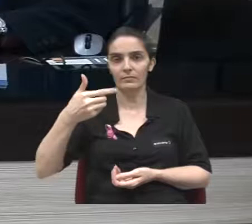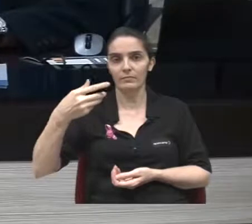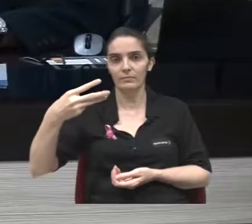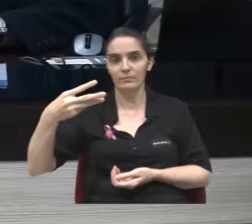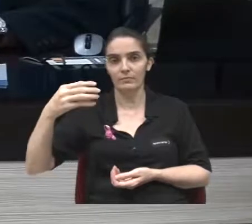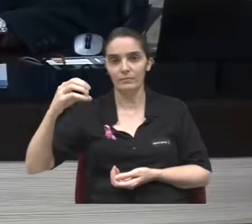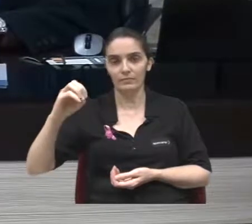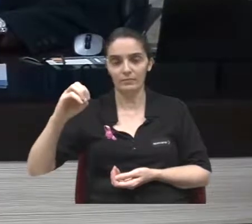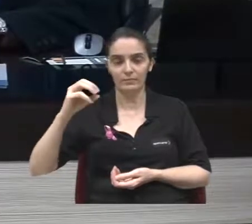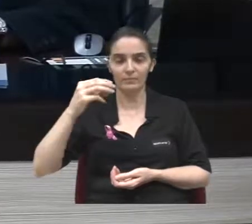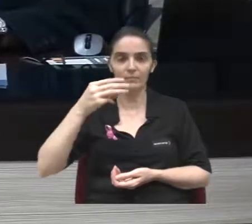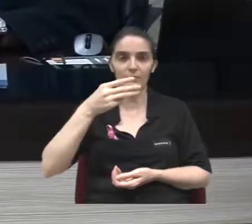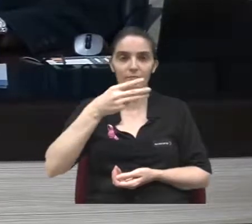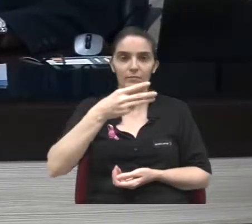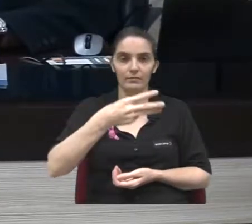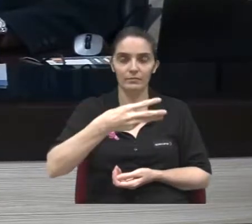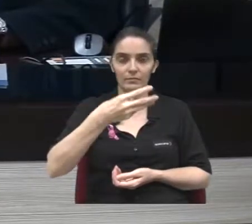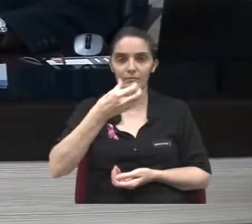3630/19.